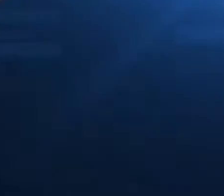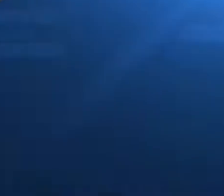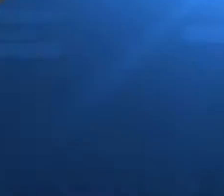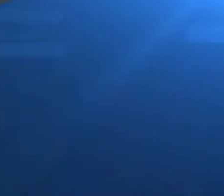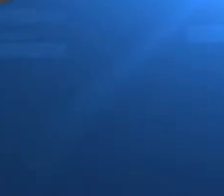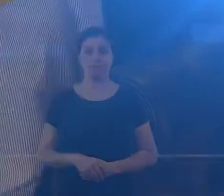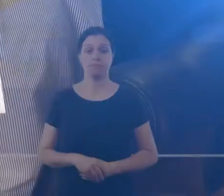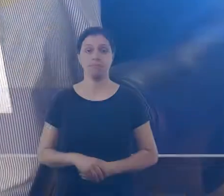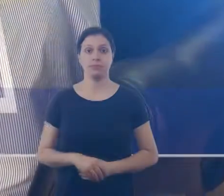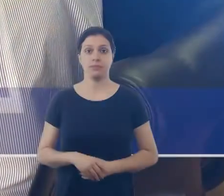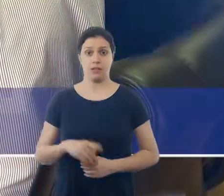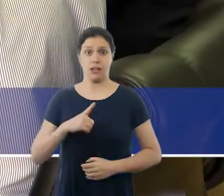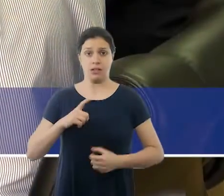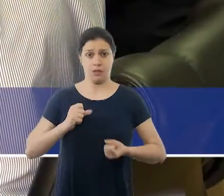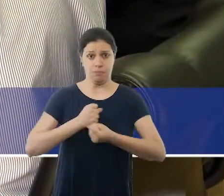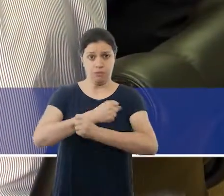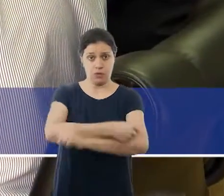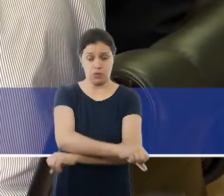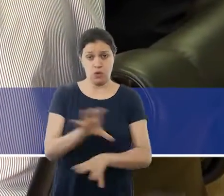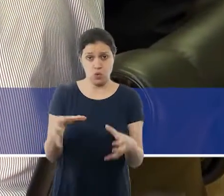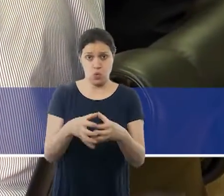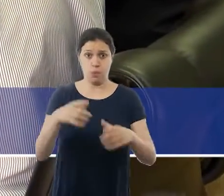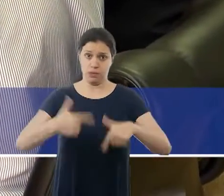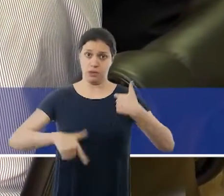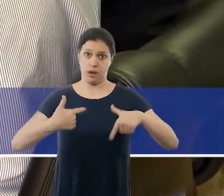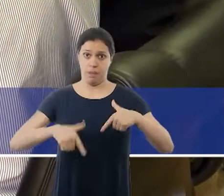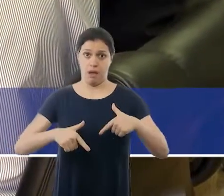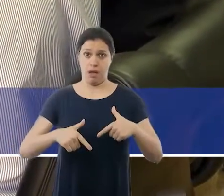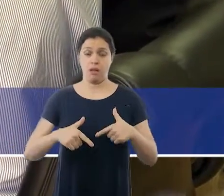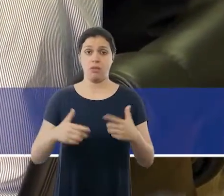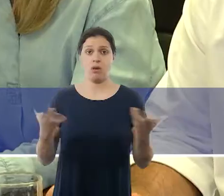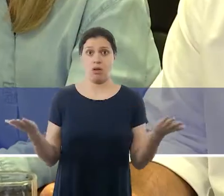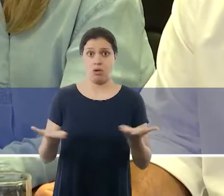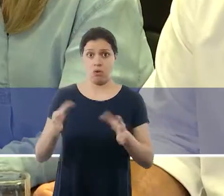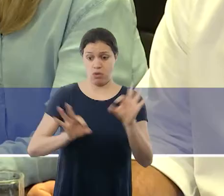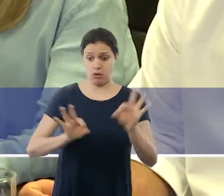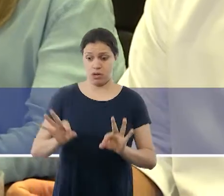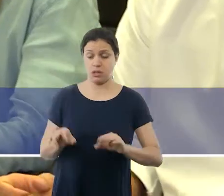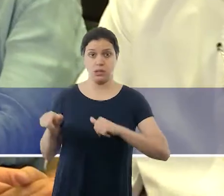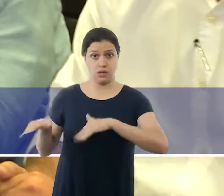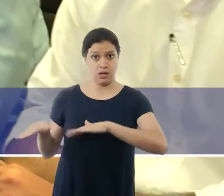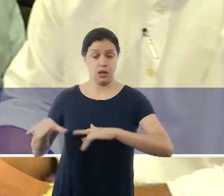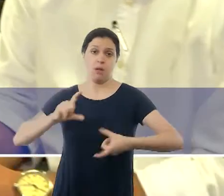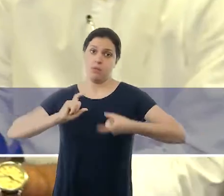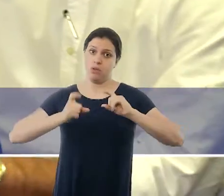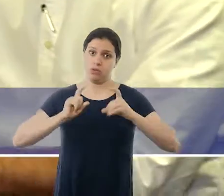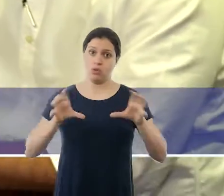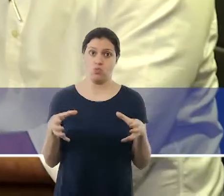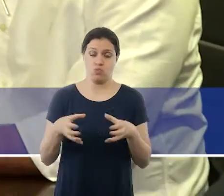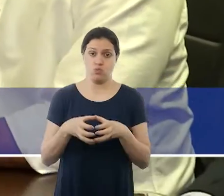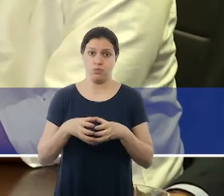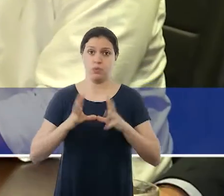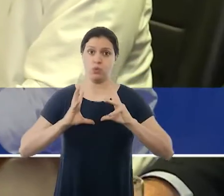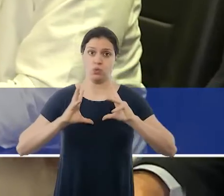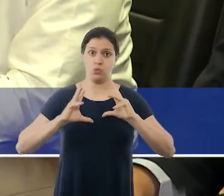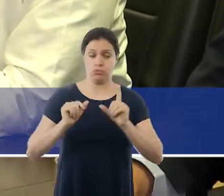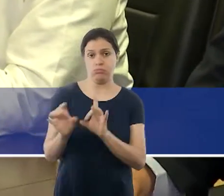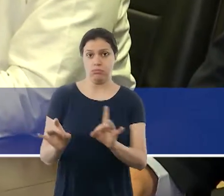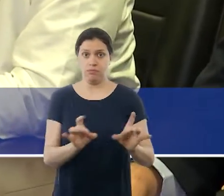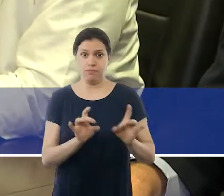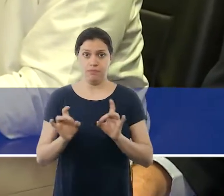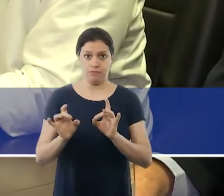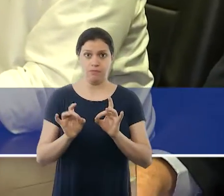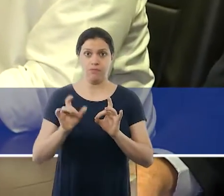milhões. Como resultado dos esforços empreendidos por um grupo de trabalho formado em setembro durante reunião com representantes do